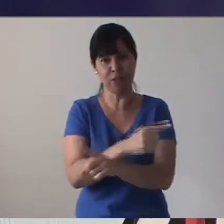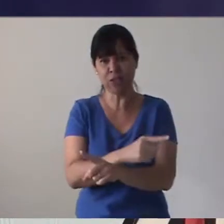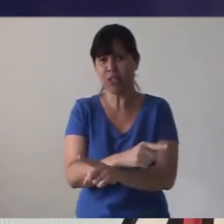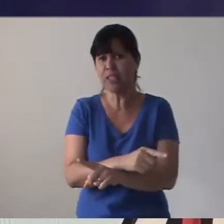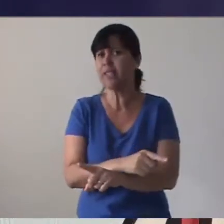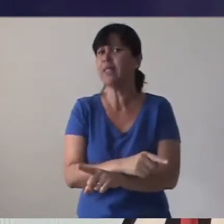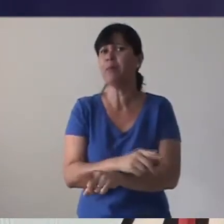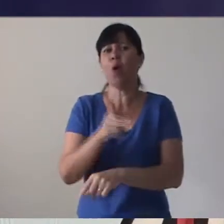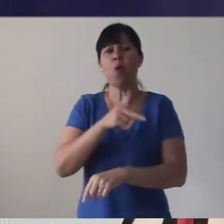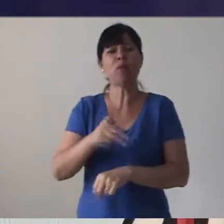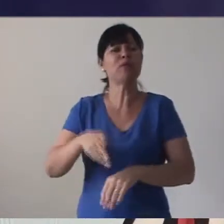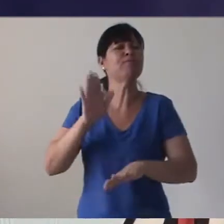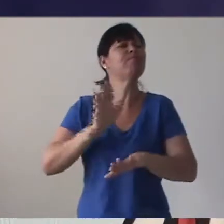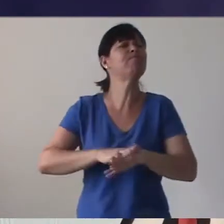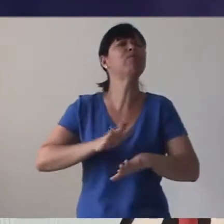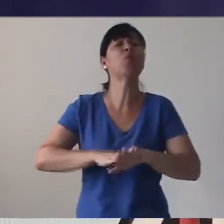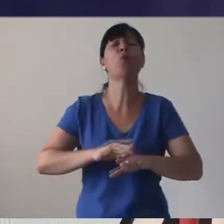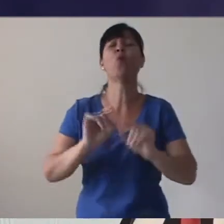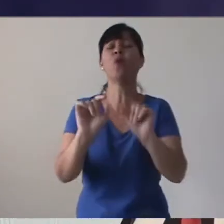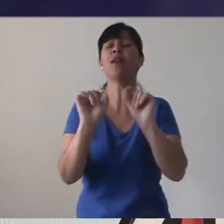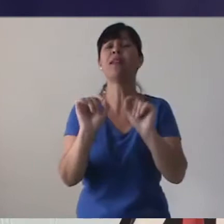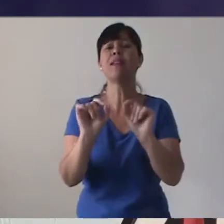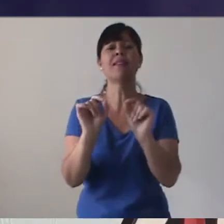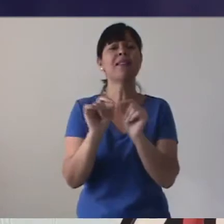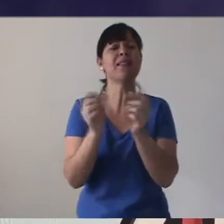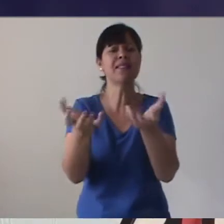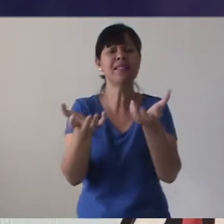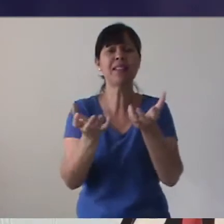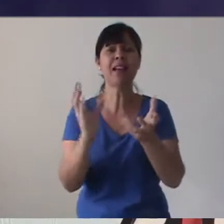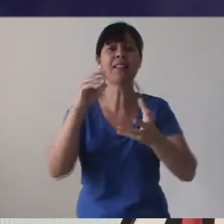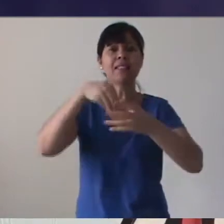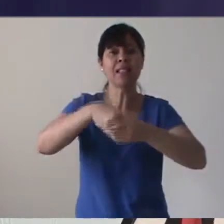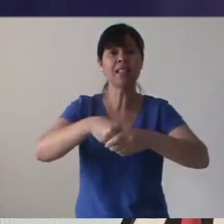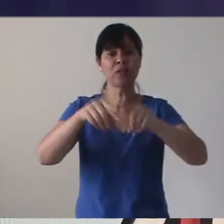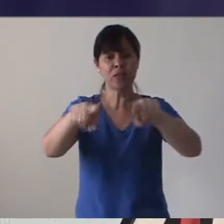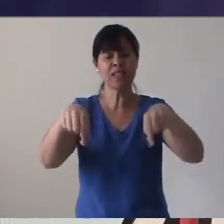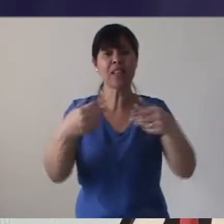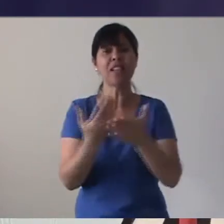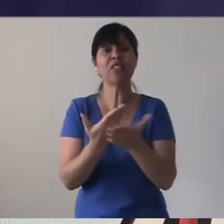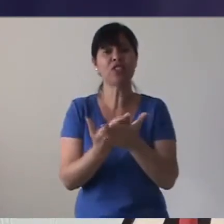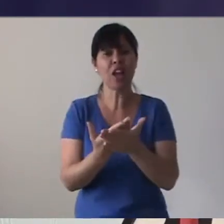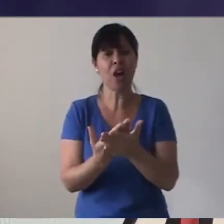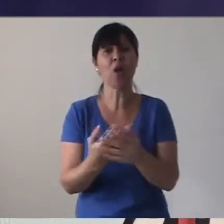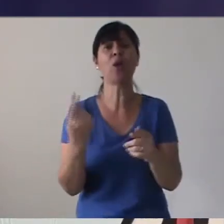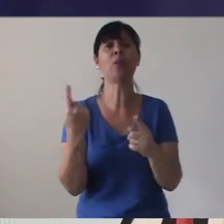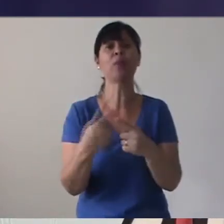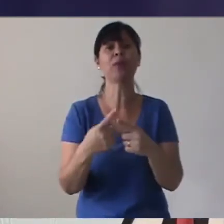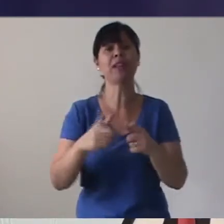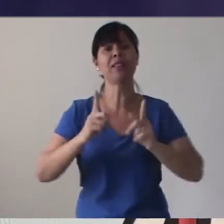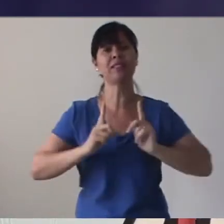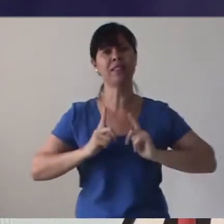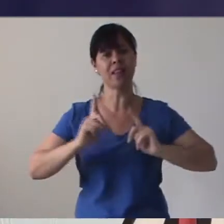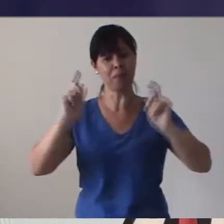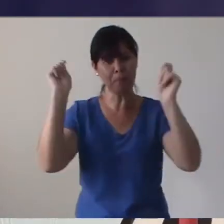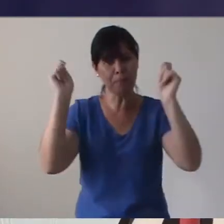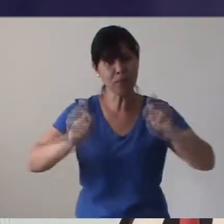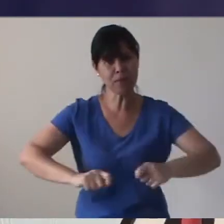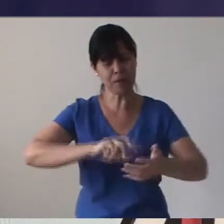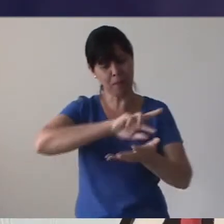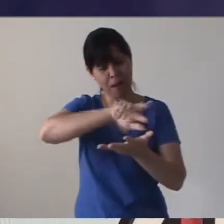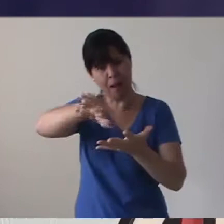você quiser dentro da sala de aula, né? E os alunos em si, na hora que eles também entendem o